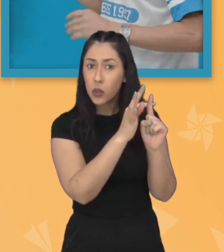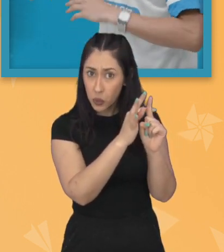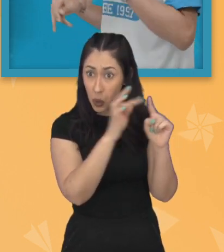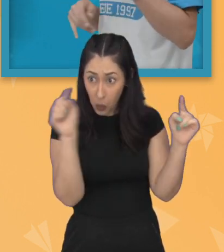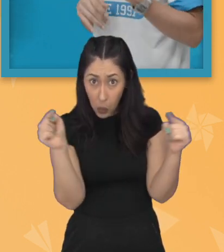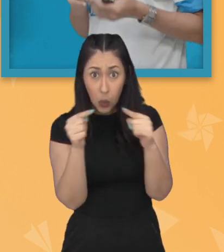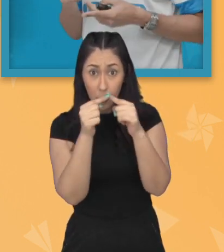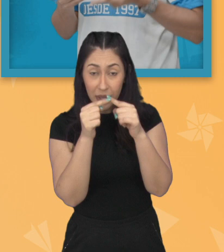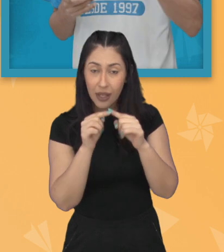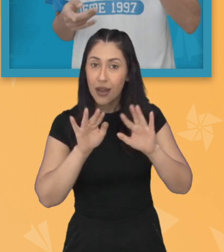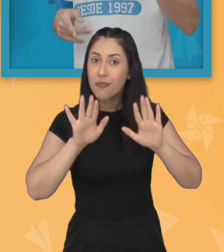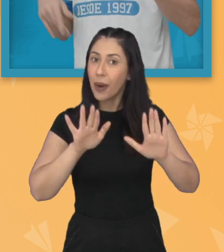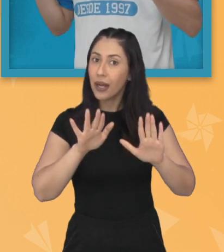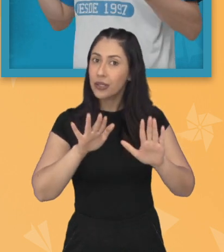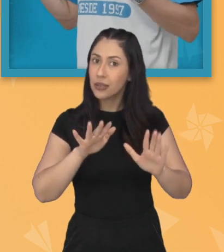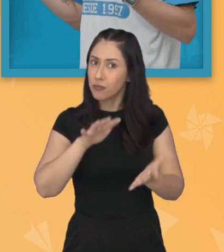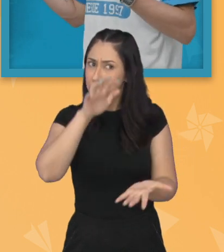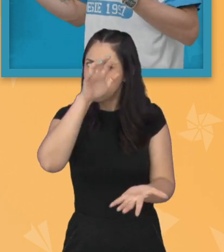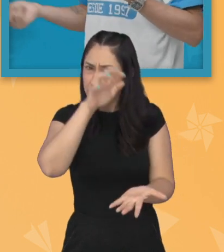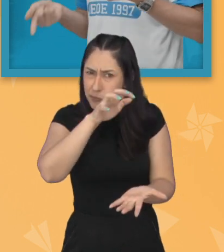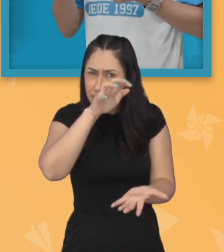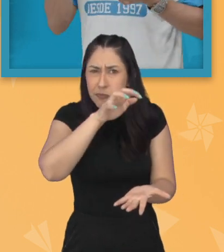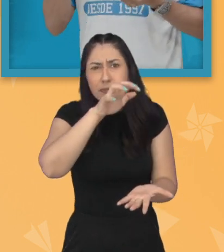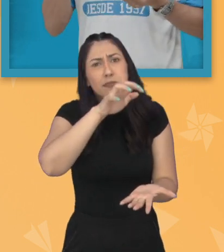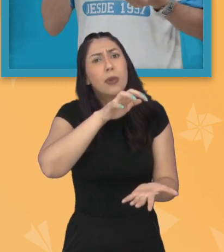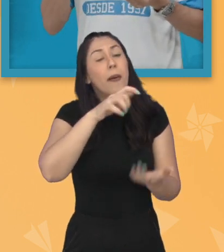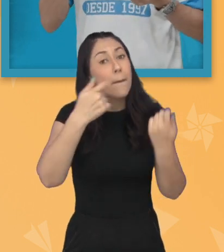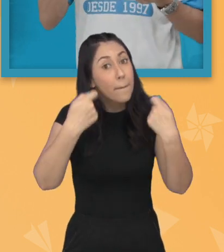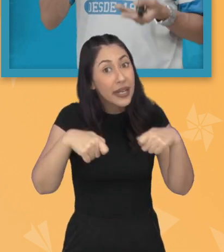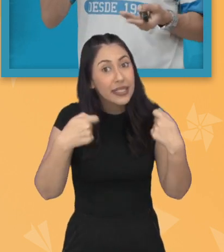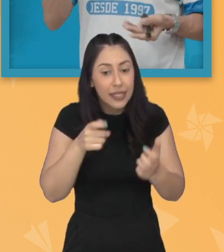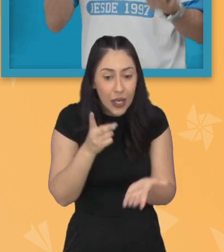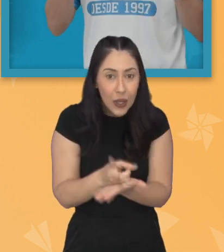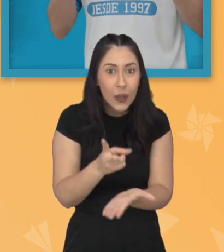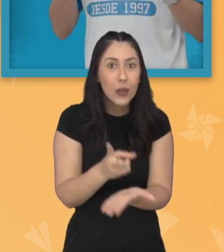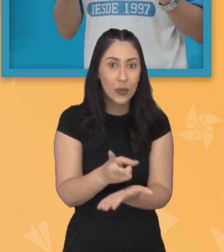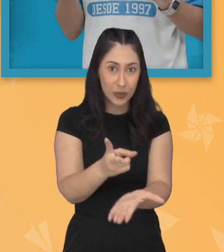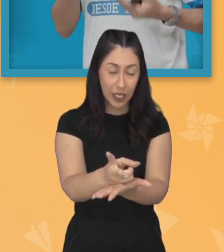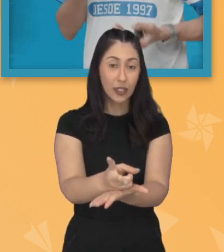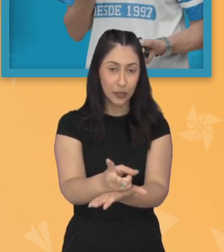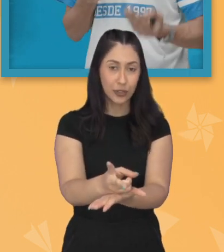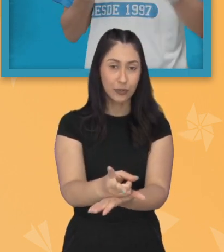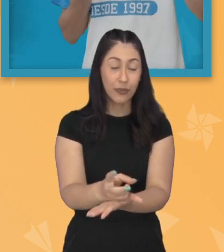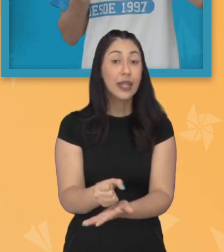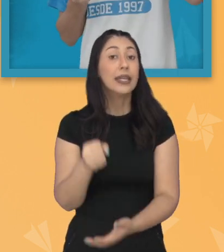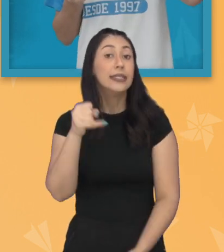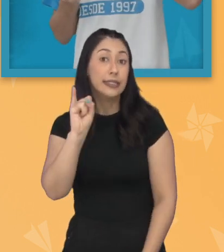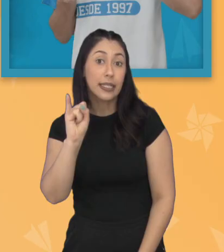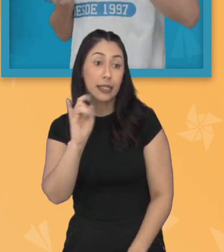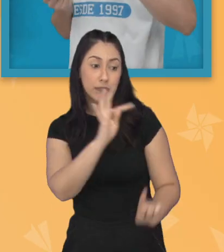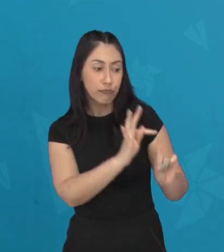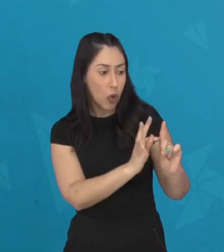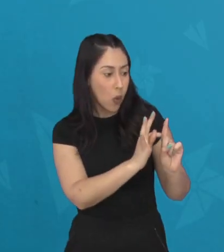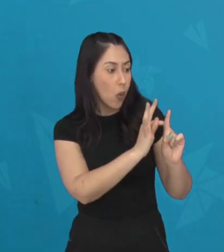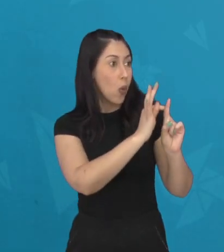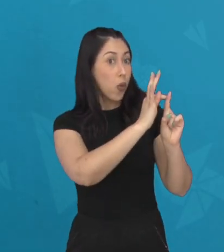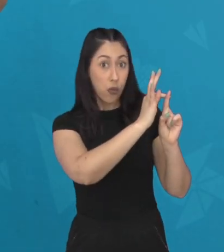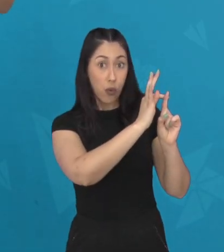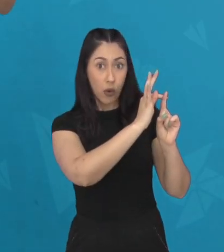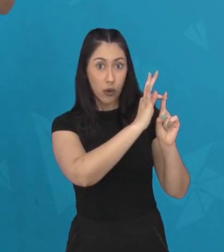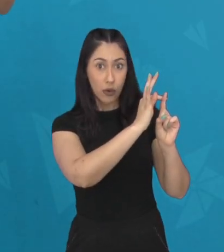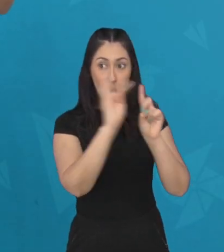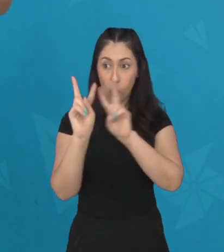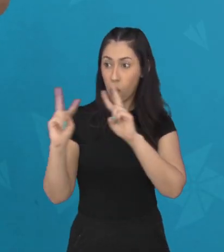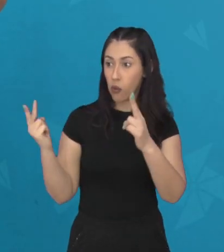seja, se o volume aumenta, a temperatura desse gás também aumenta e vice-versa. Ou seja, se a temperatura diminui, o